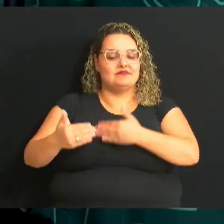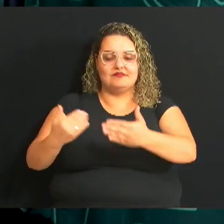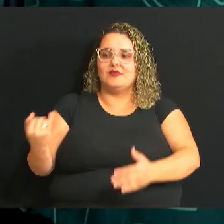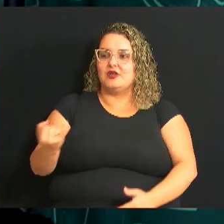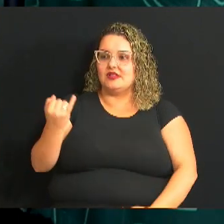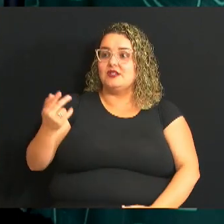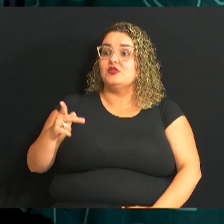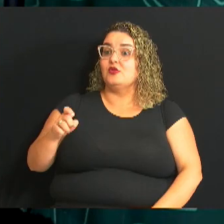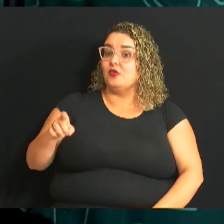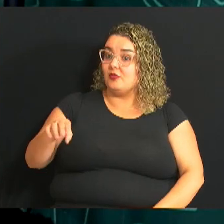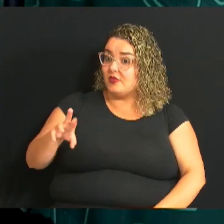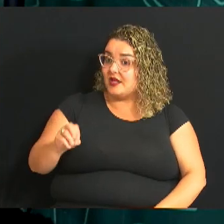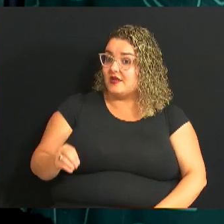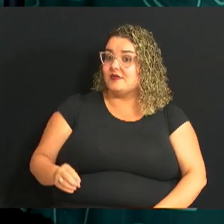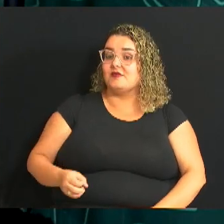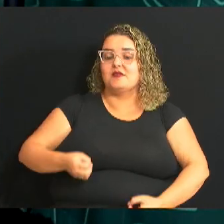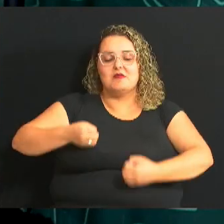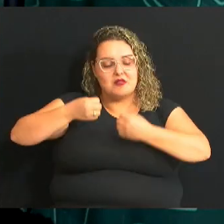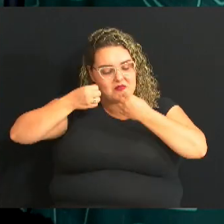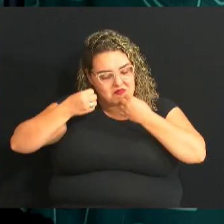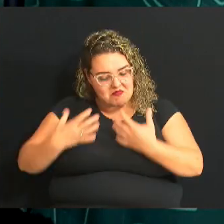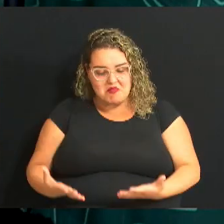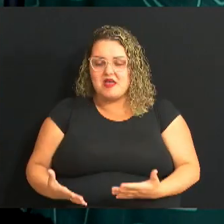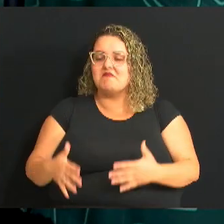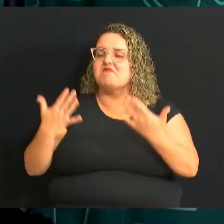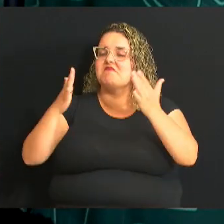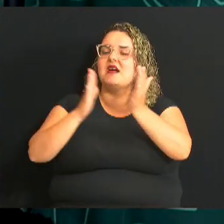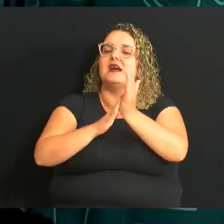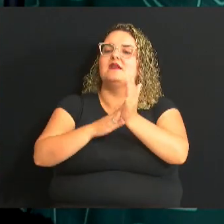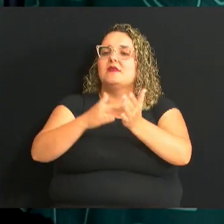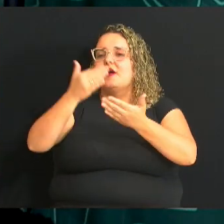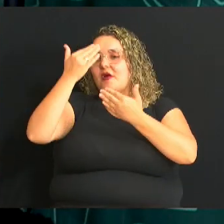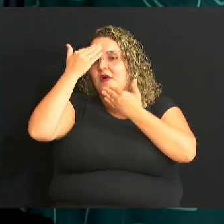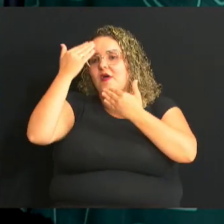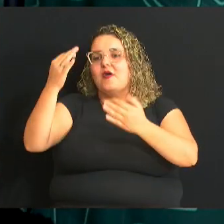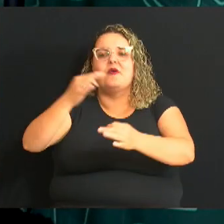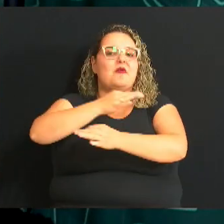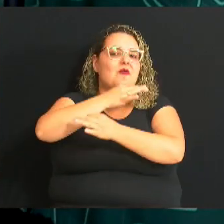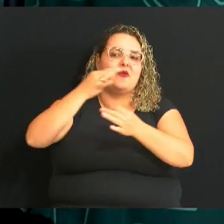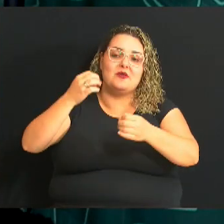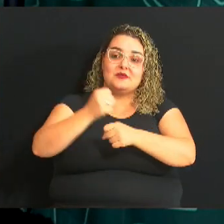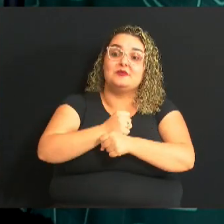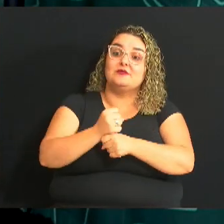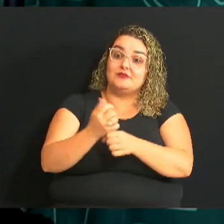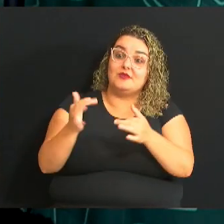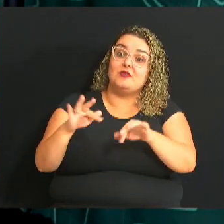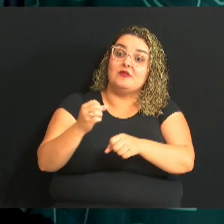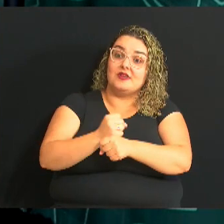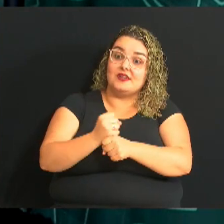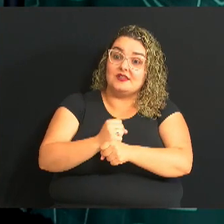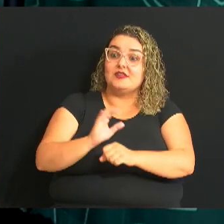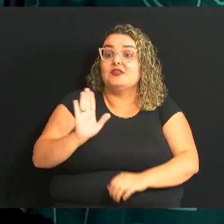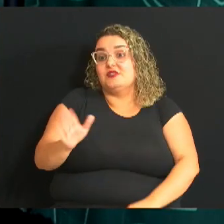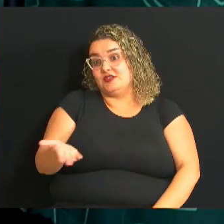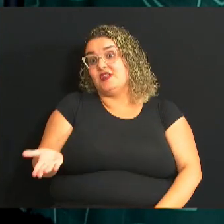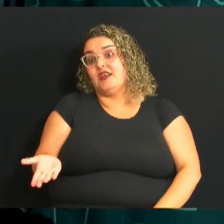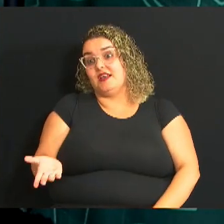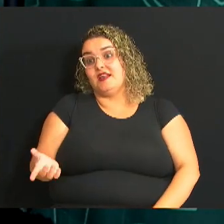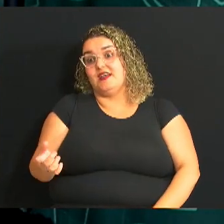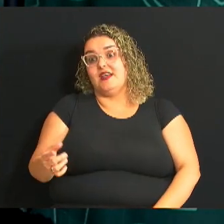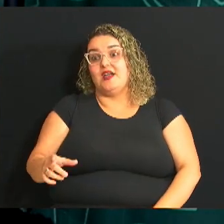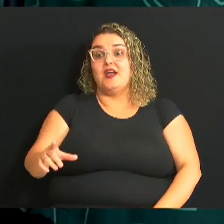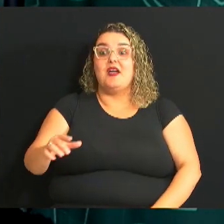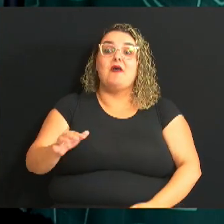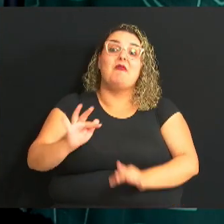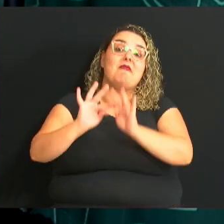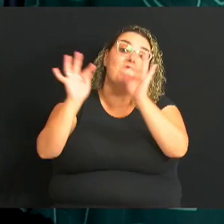é? Muito obrigado aí. E um ótimo ano aí, já estamos no fim do ano, já é tempo de desejar um Feliz